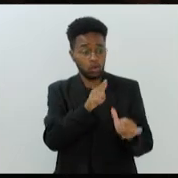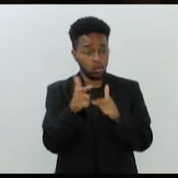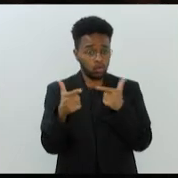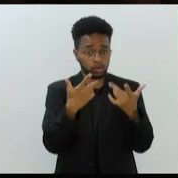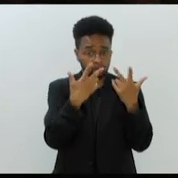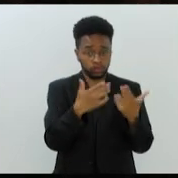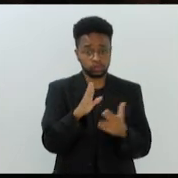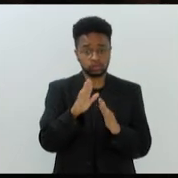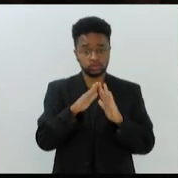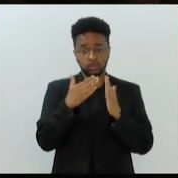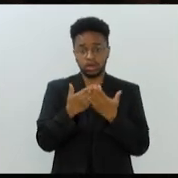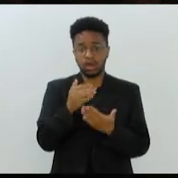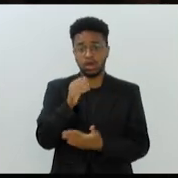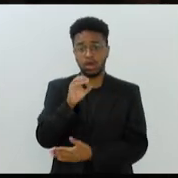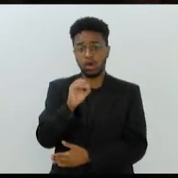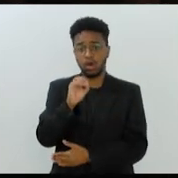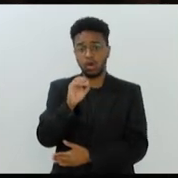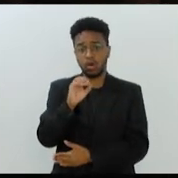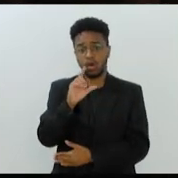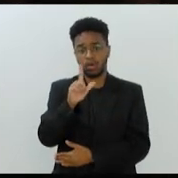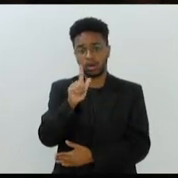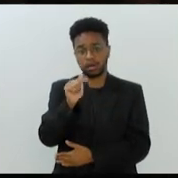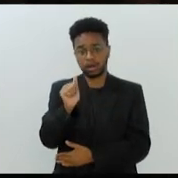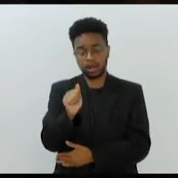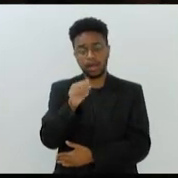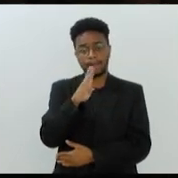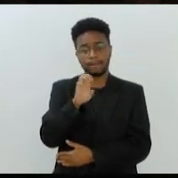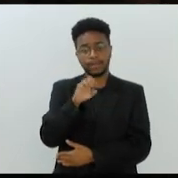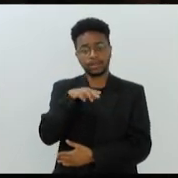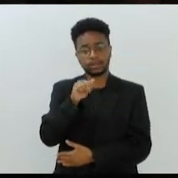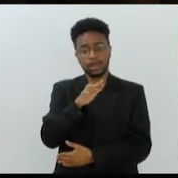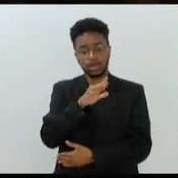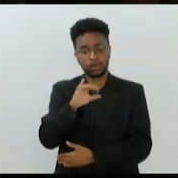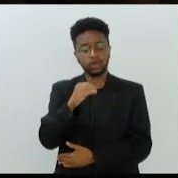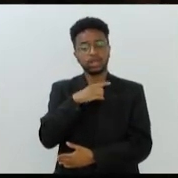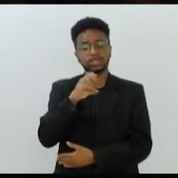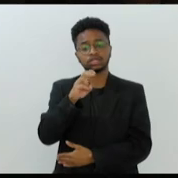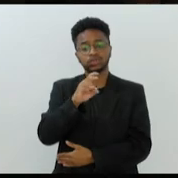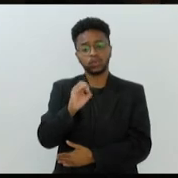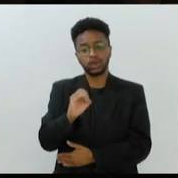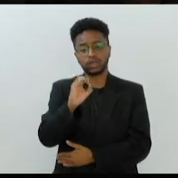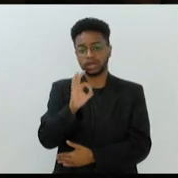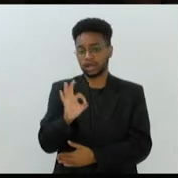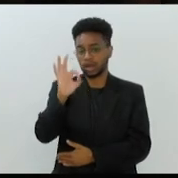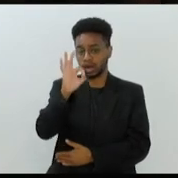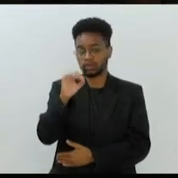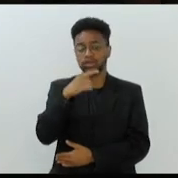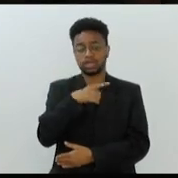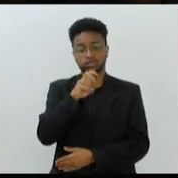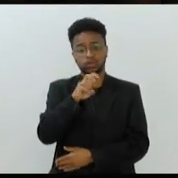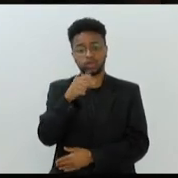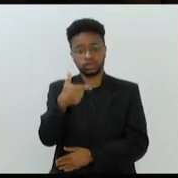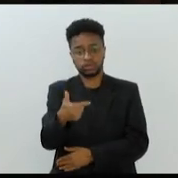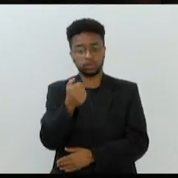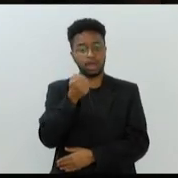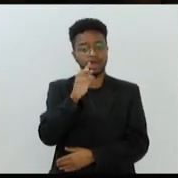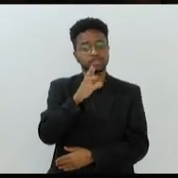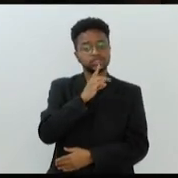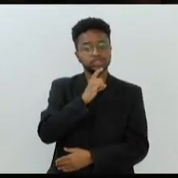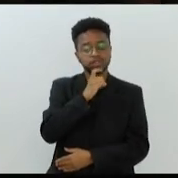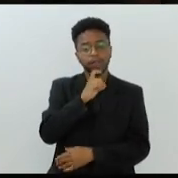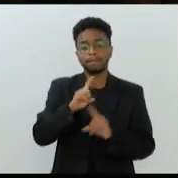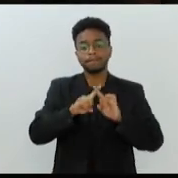Estadual Olga Benário, com mais de 50 graus de temperatura em sala de aula, tem lá 52 aparelhos e não tem